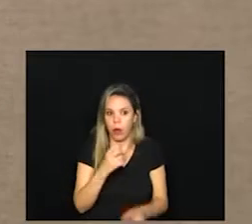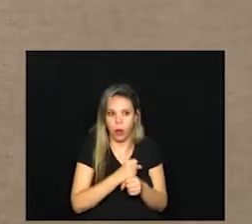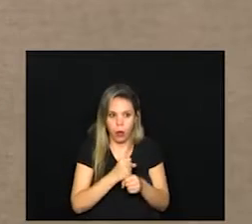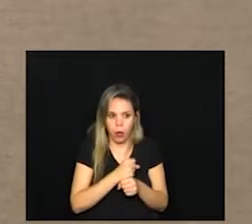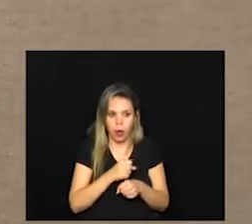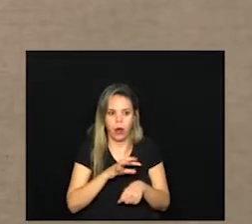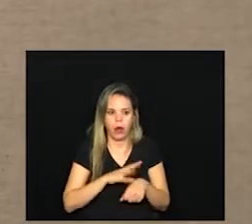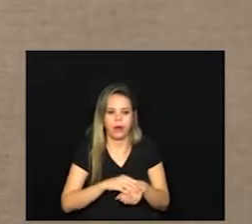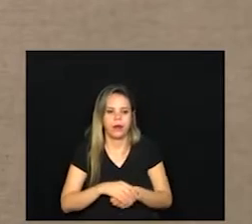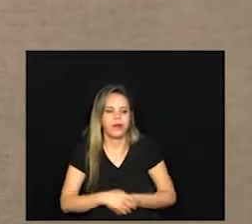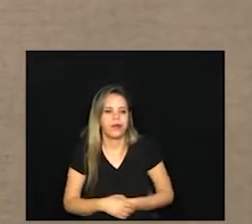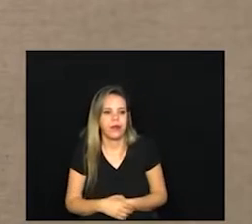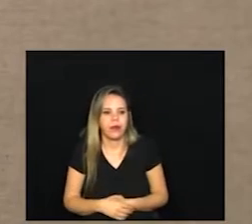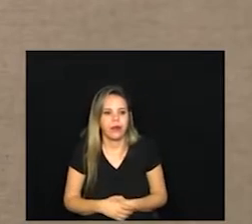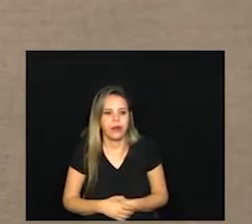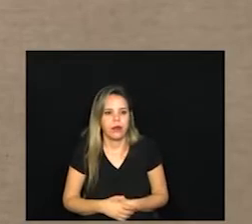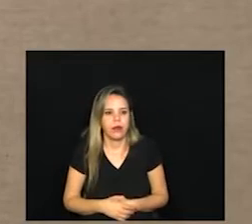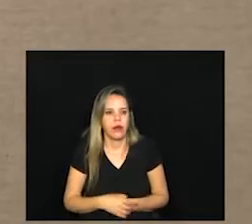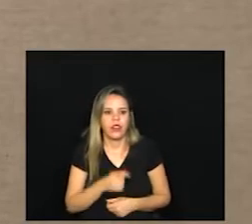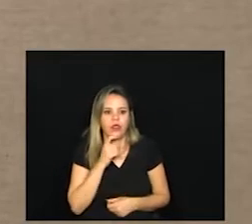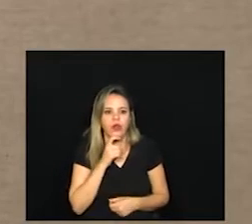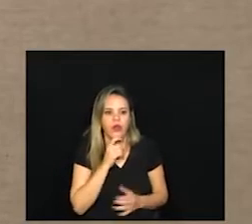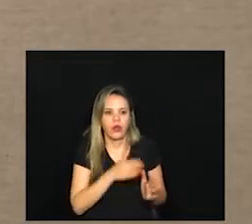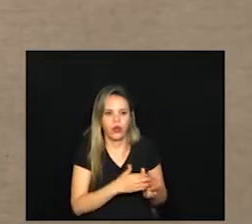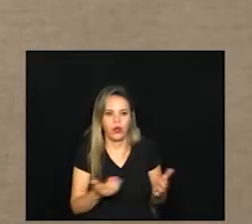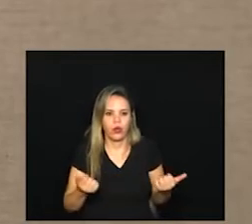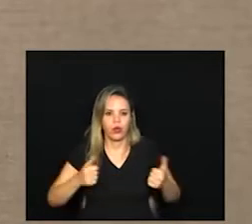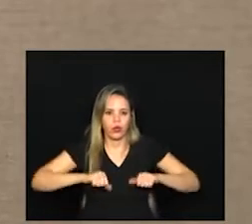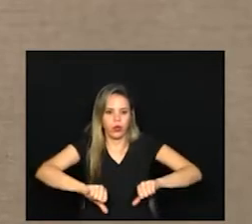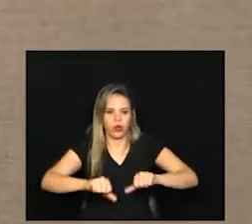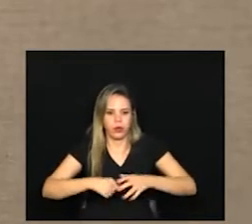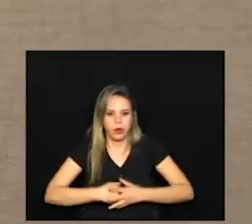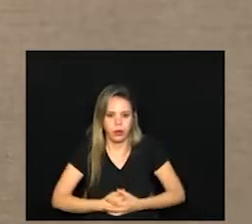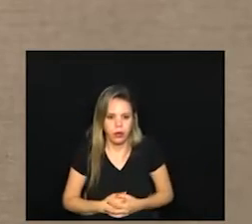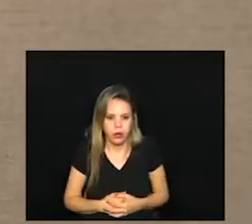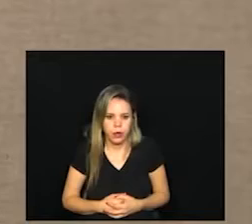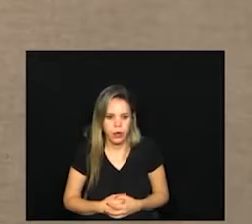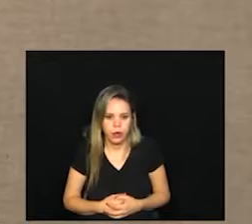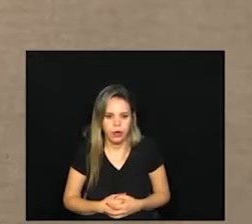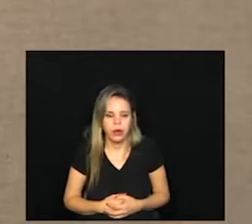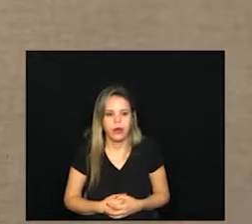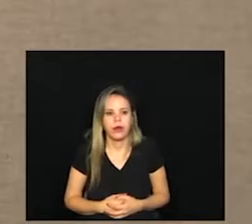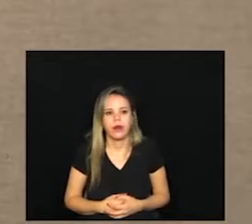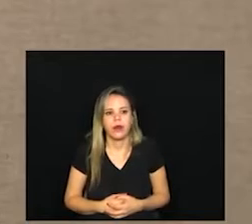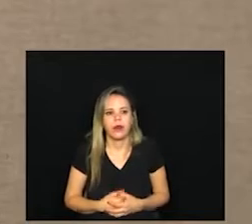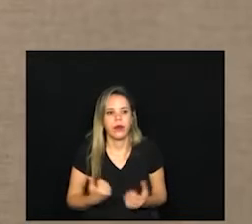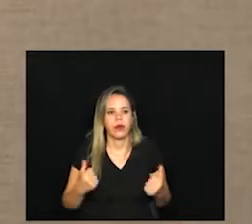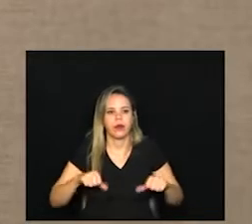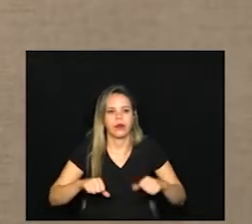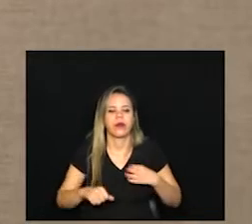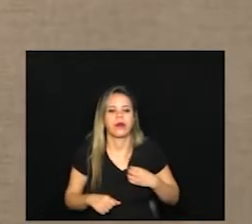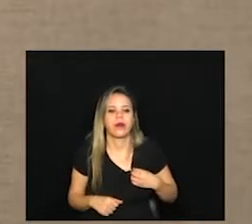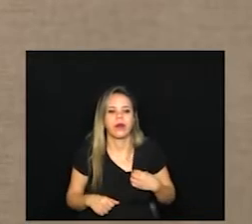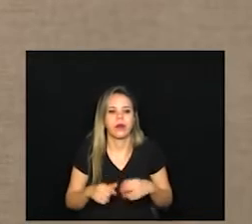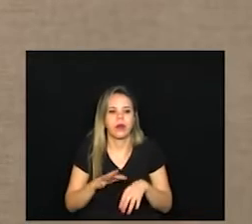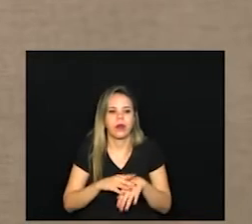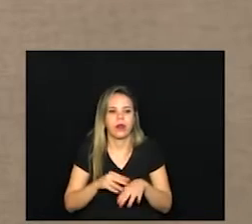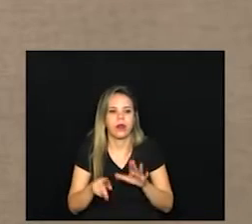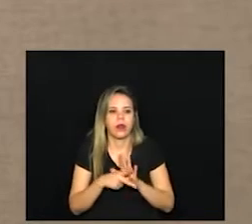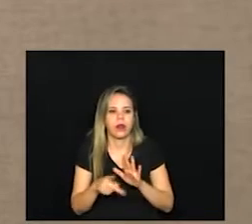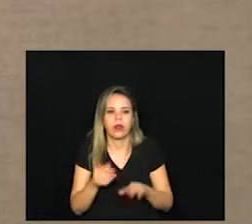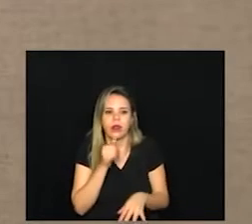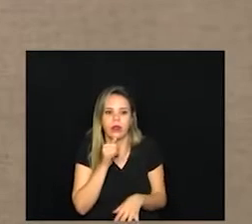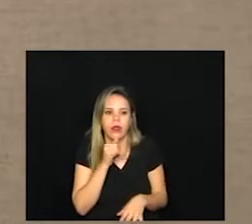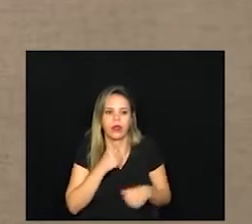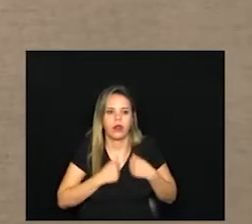essa doença e no inverno ela tende a piorar bastante. Porque uma das coisas que piora a psoríase é você, por